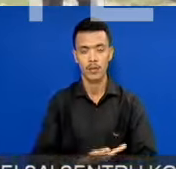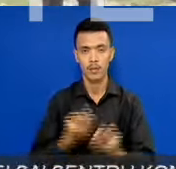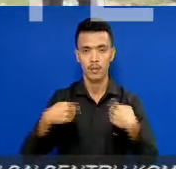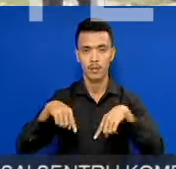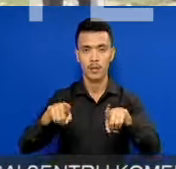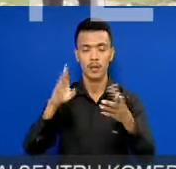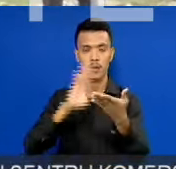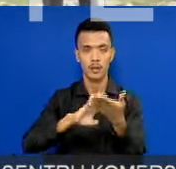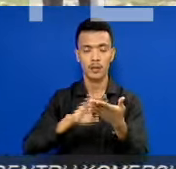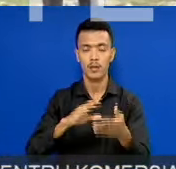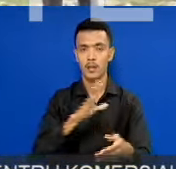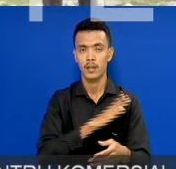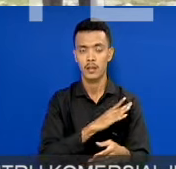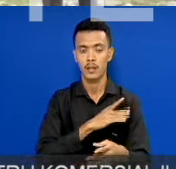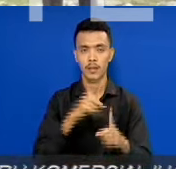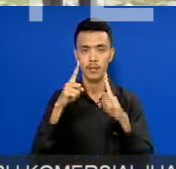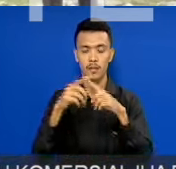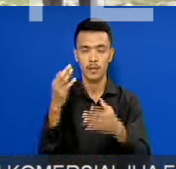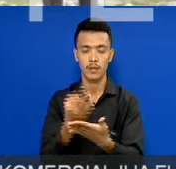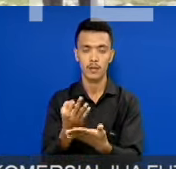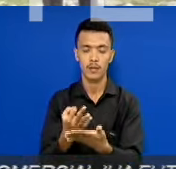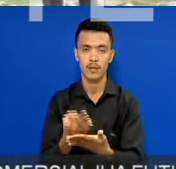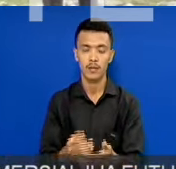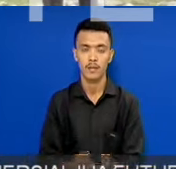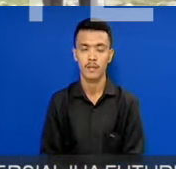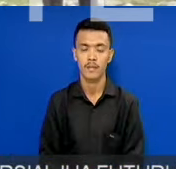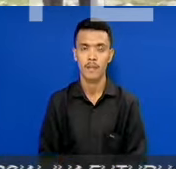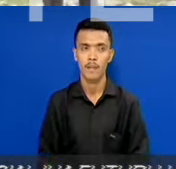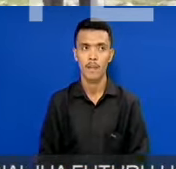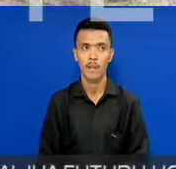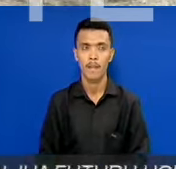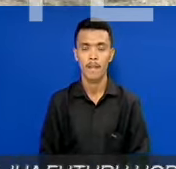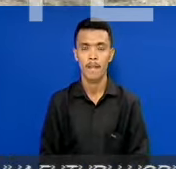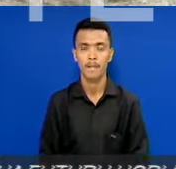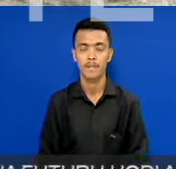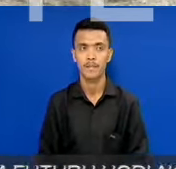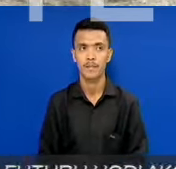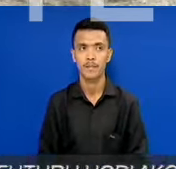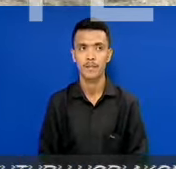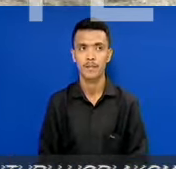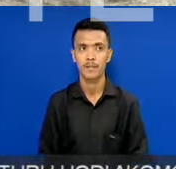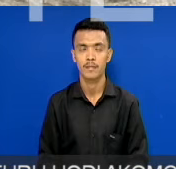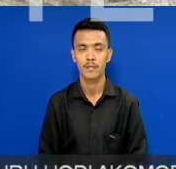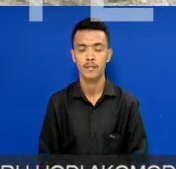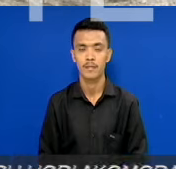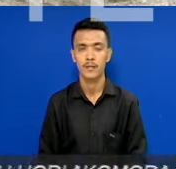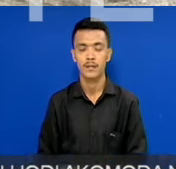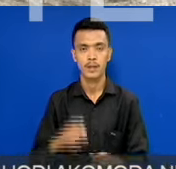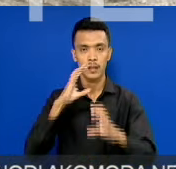na situação ne depende mos ba rendimento. E mami ma cas, se rasi ke nede. Ne zene karta iha mi tula karta lam la tula